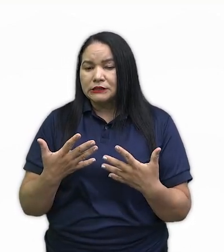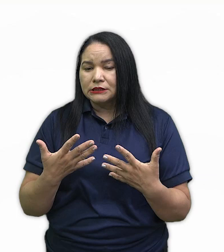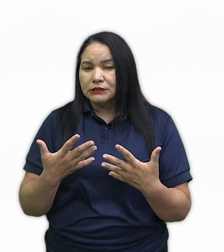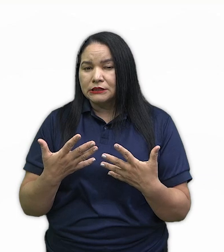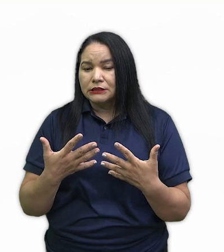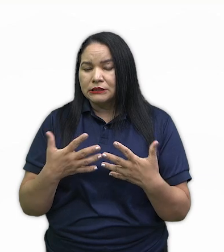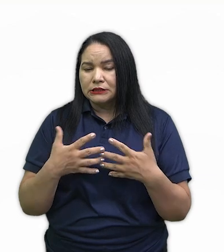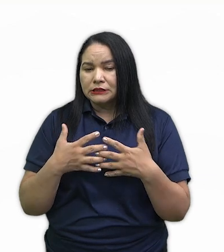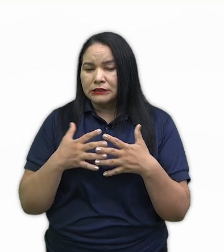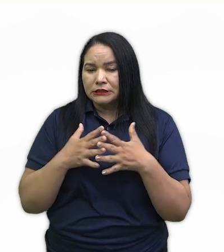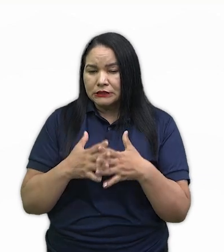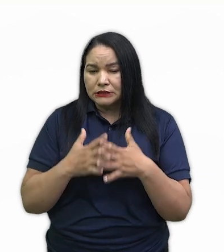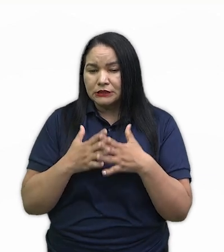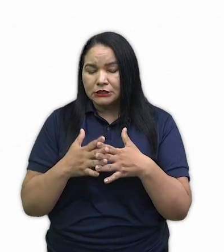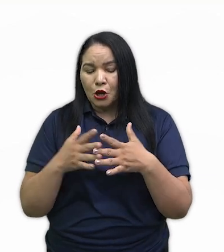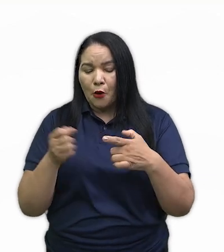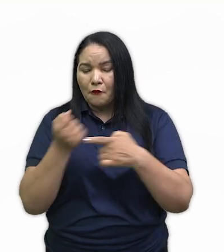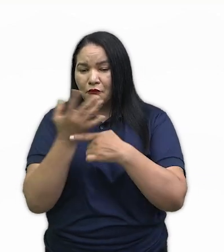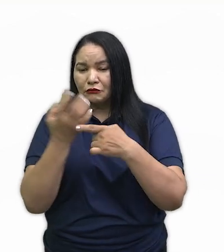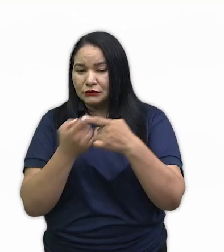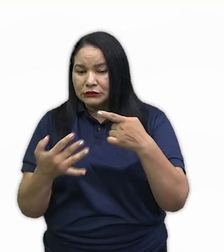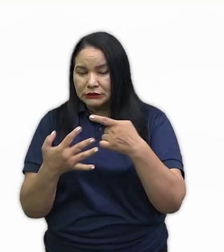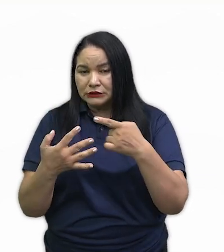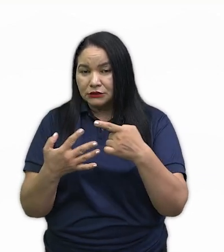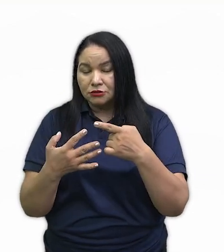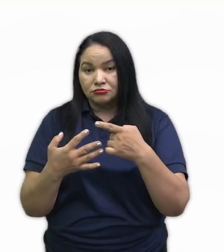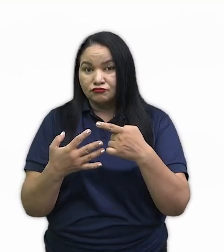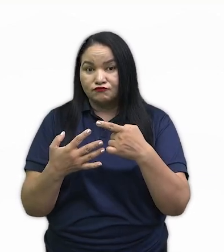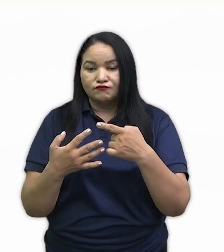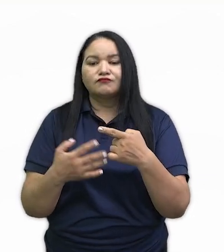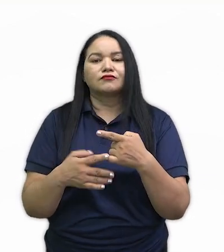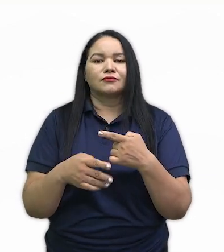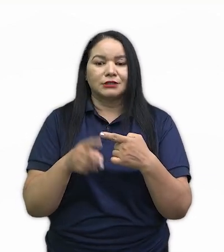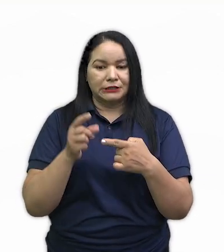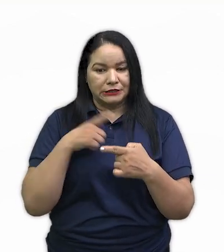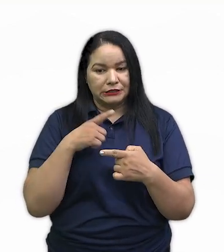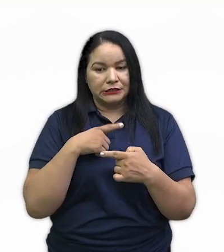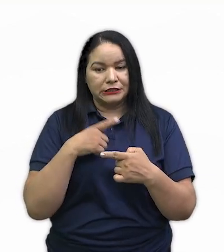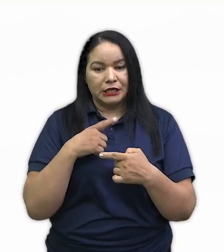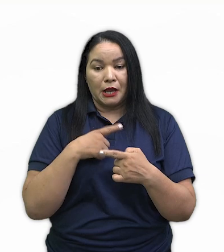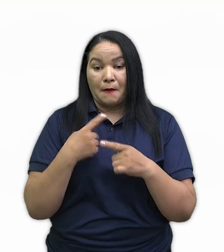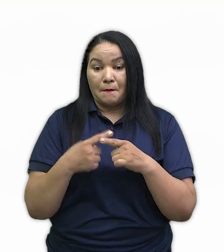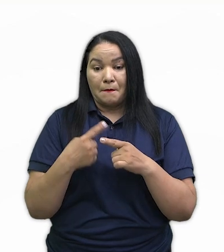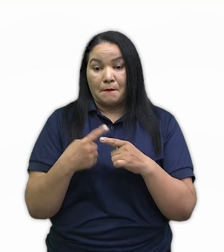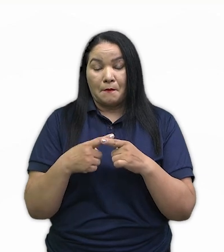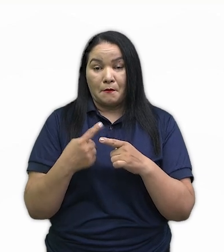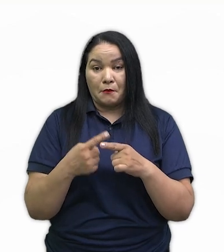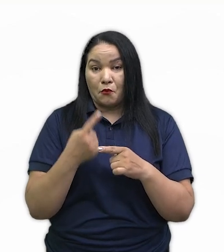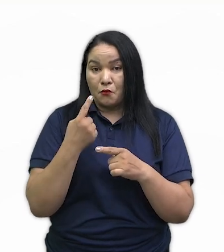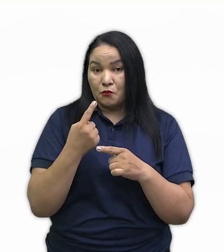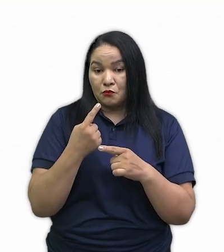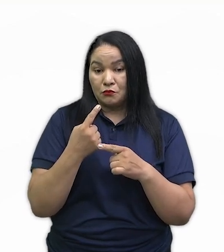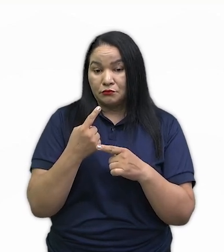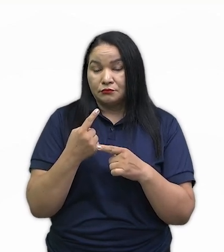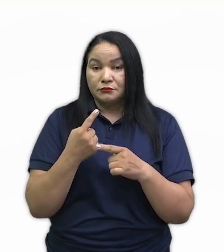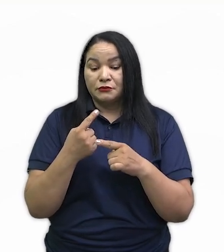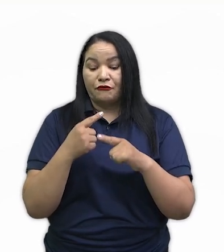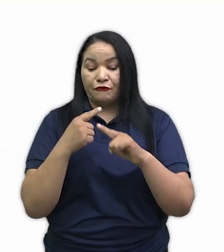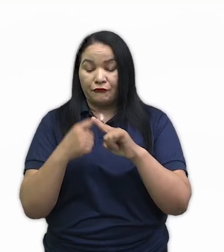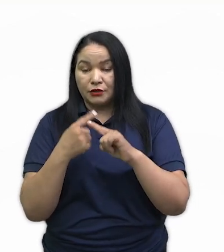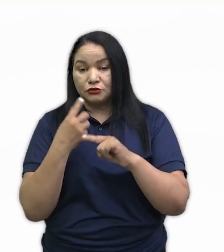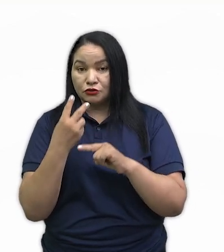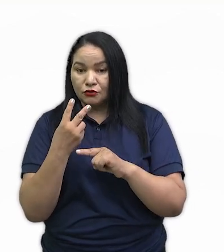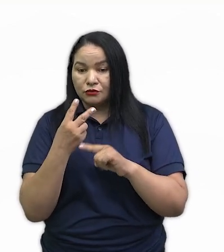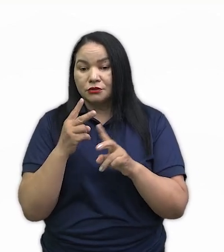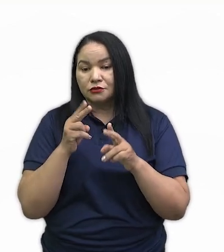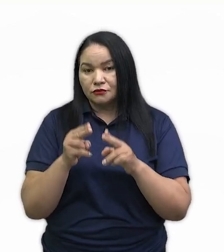agora o senhor não eliminou a fração? Lógico que não, pessoal, porque embaixo não tem mais somente o número 1. Eu tenho 1 vezes 2,